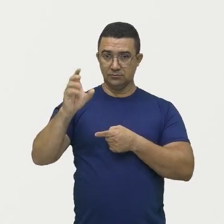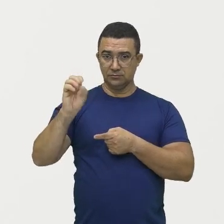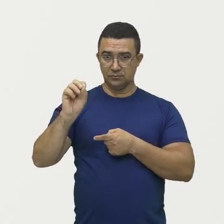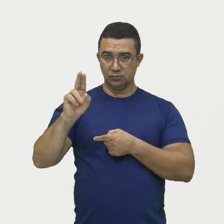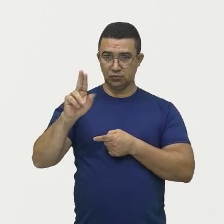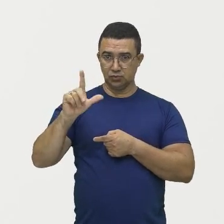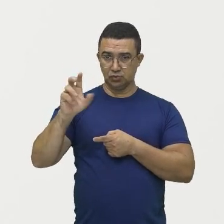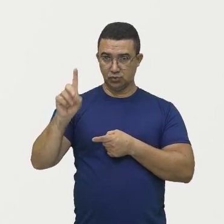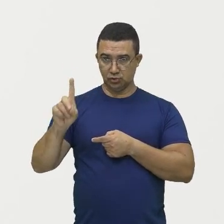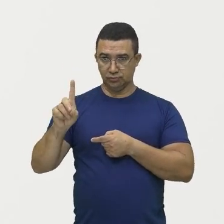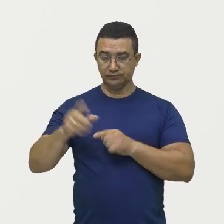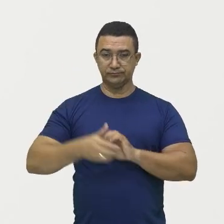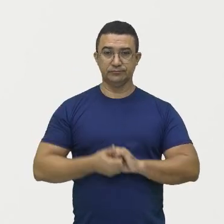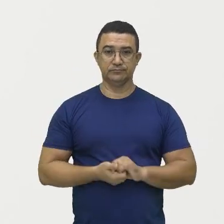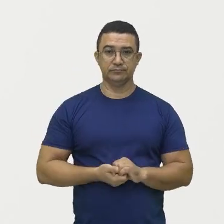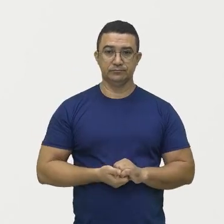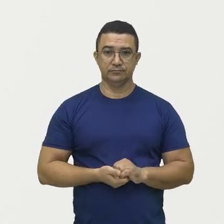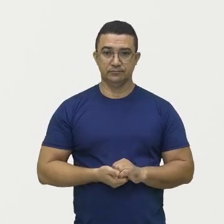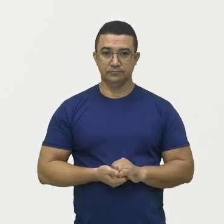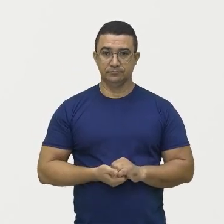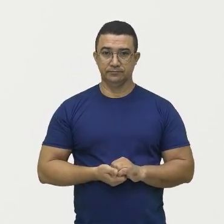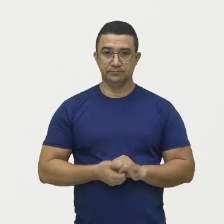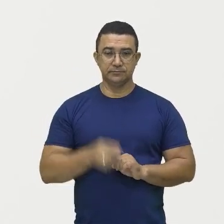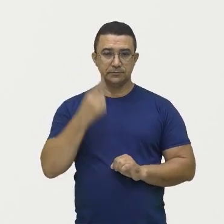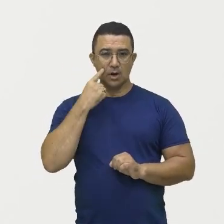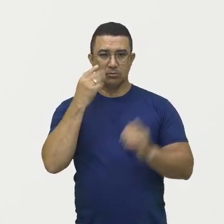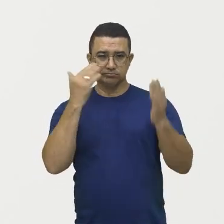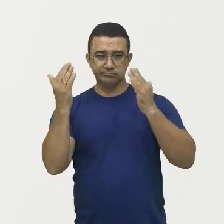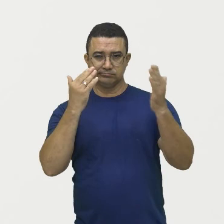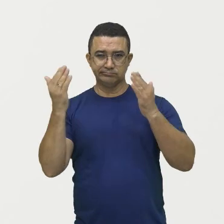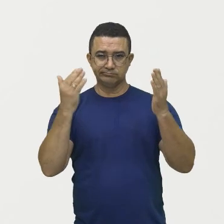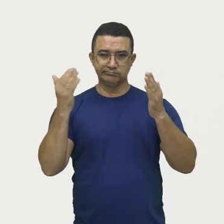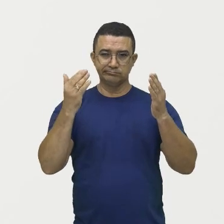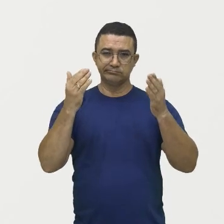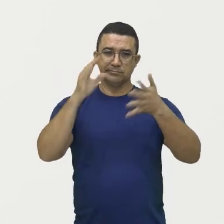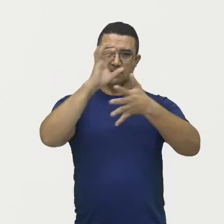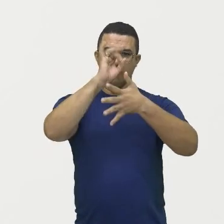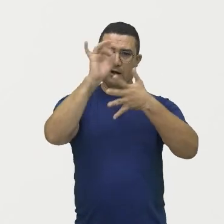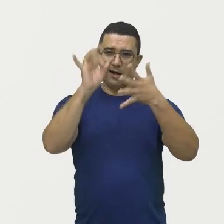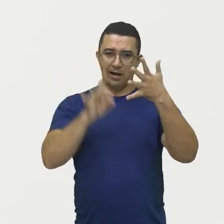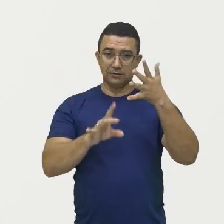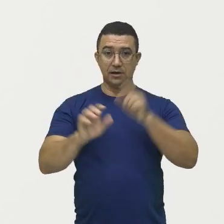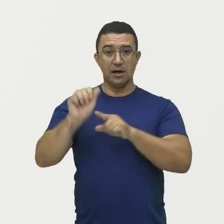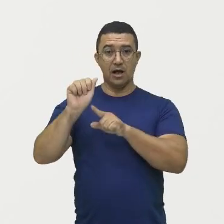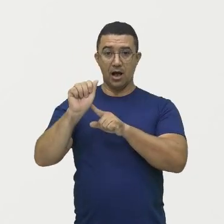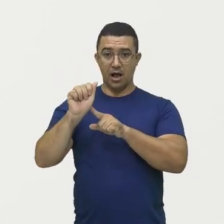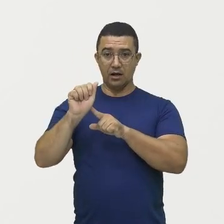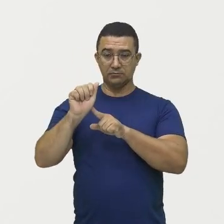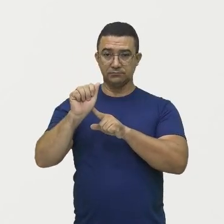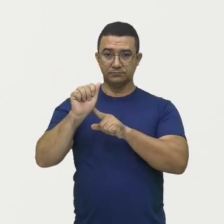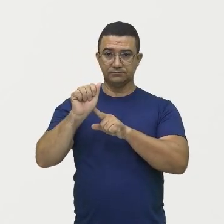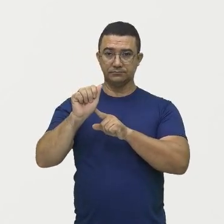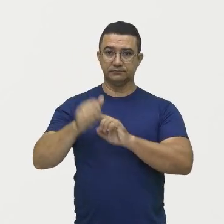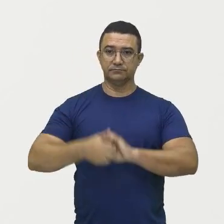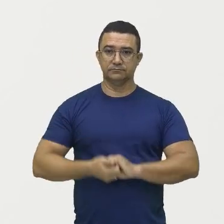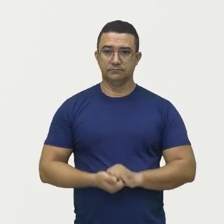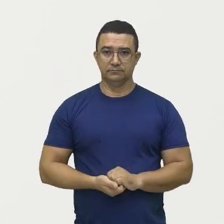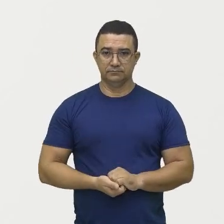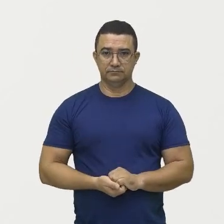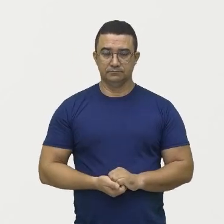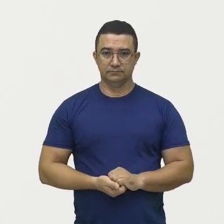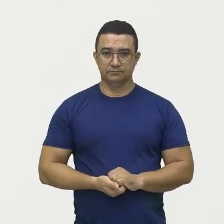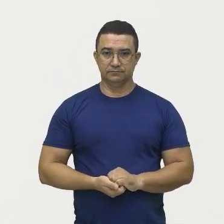correta quanto ao uso do modal should. Então, vamos analisar aqui essas alternativas. Letra A. You should to save the